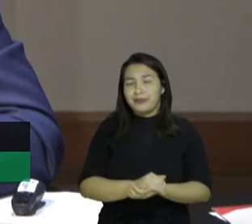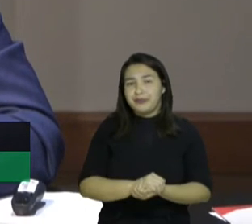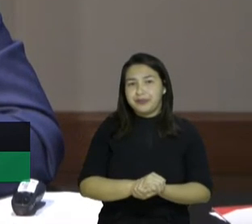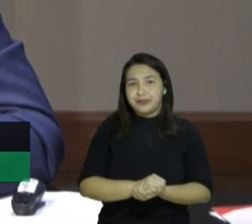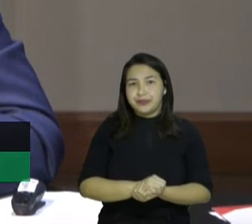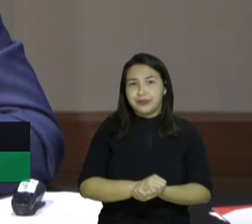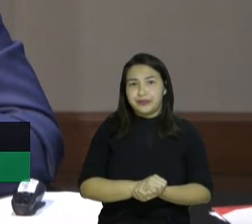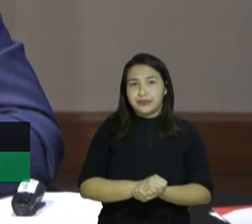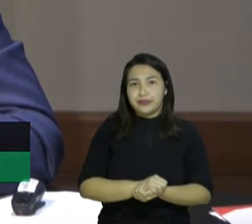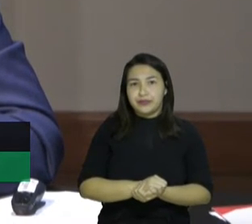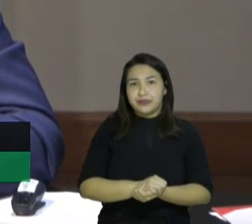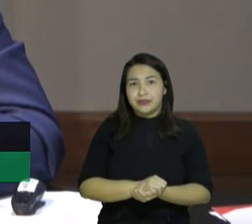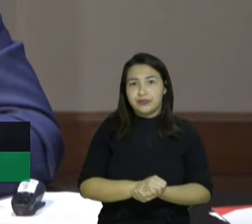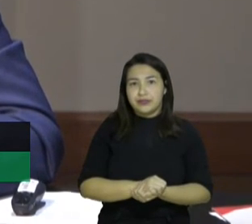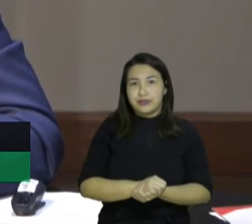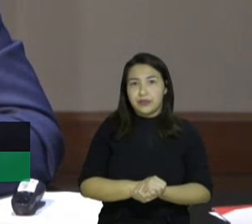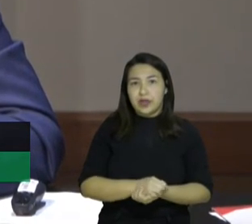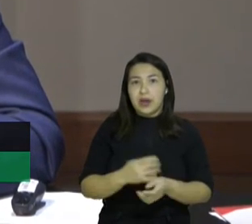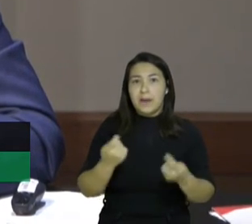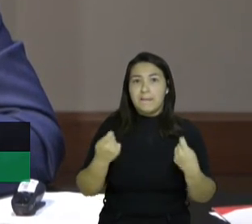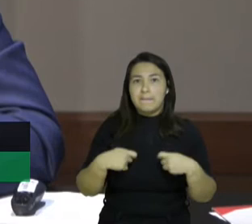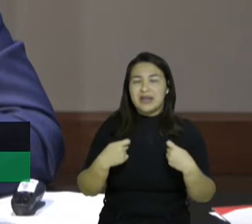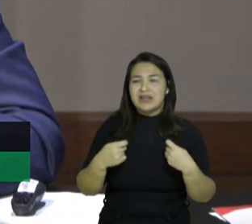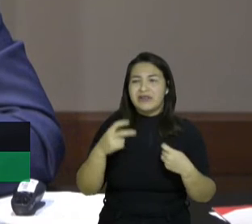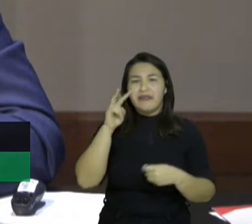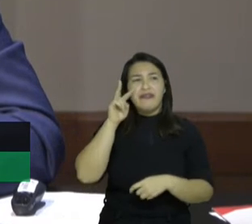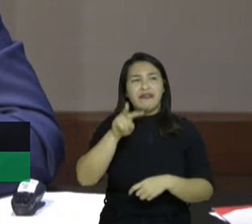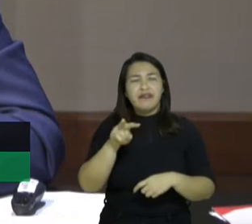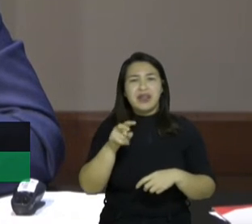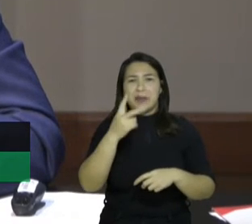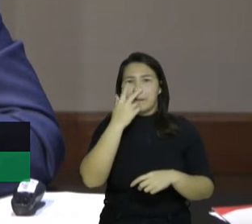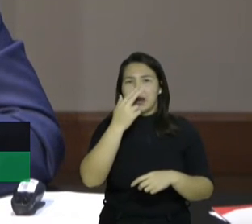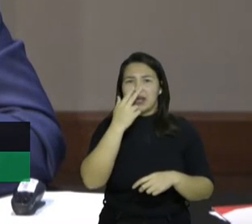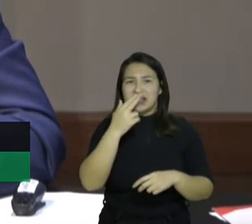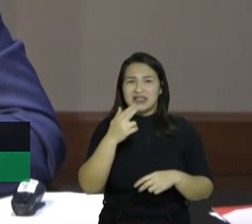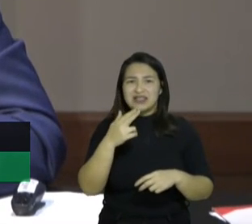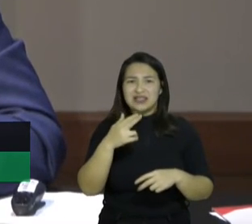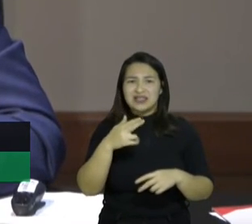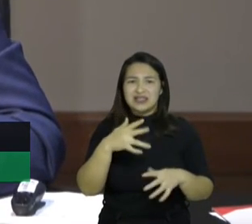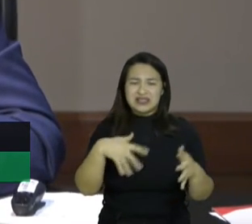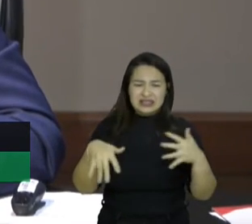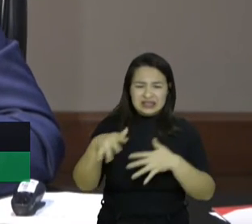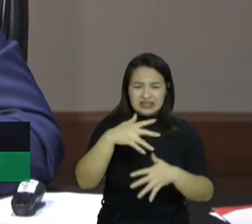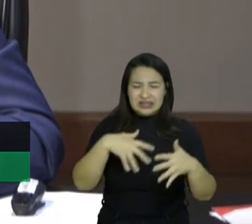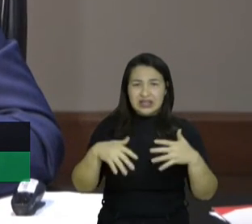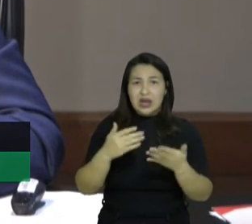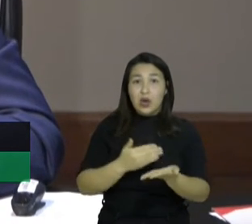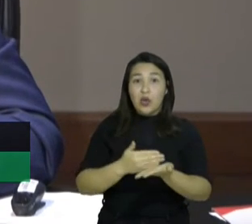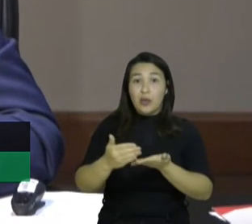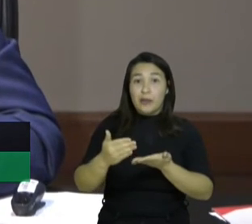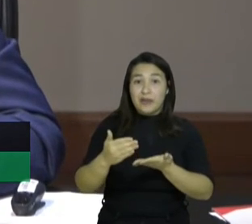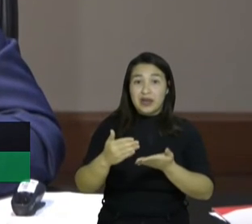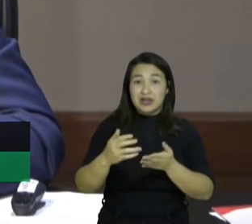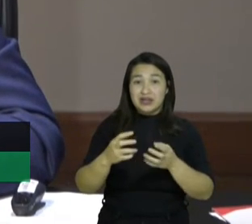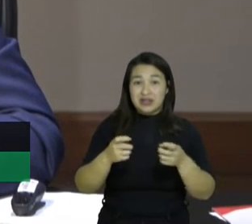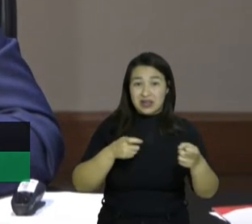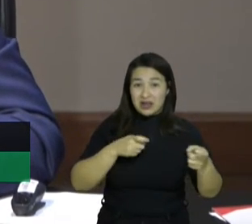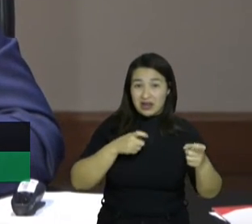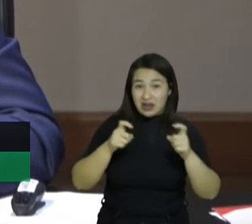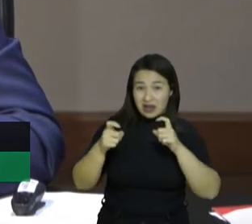forma você tem uma dança das cadeiras acontecendo desde a pandemia desde a guerra na Ucrânia eh